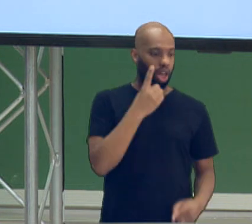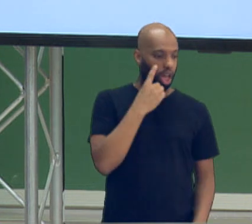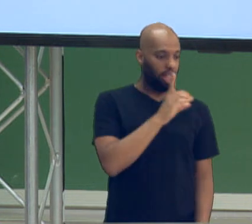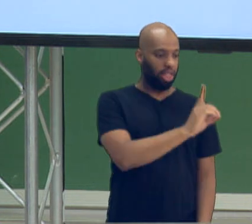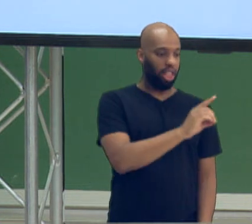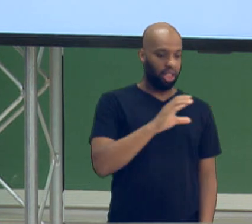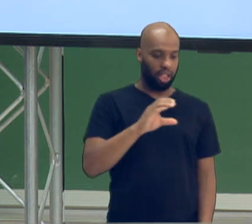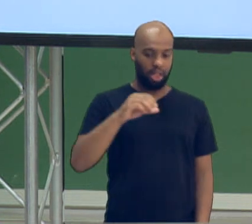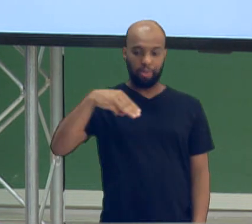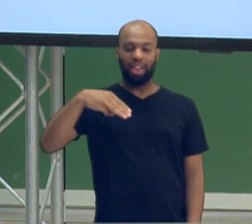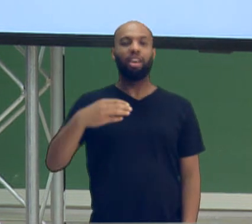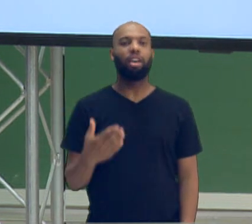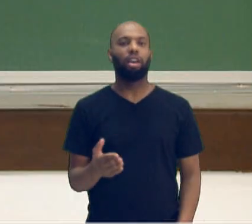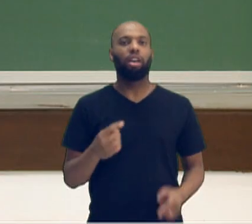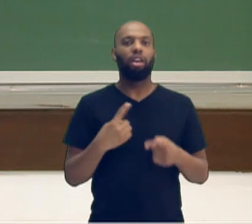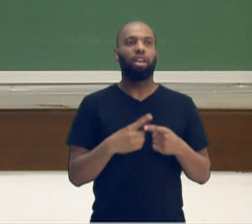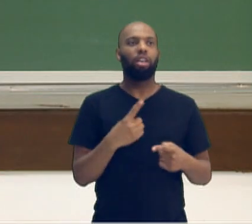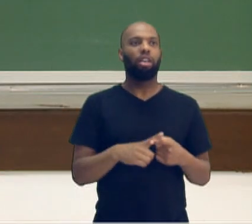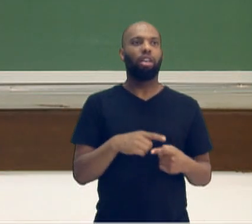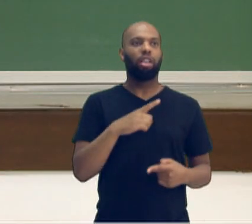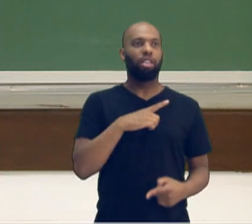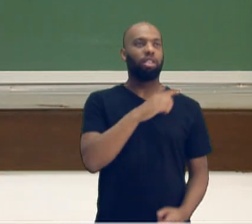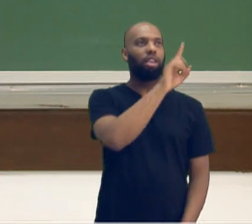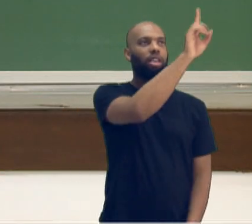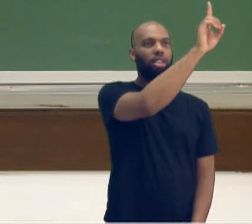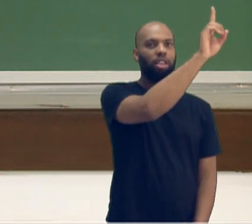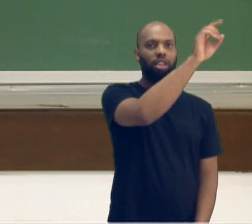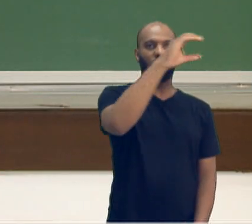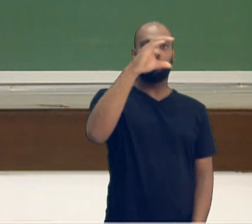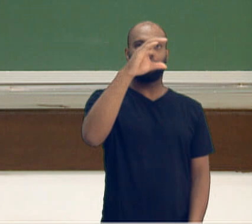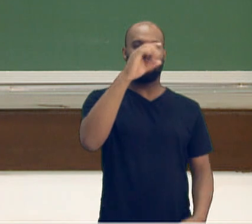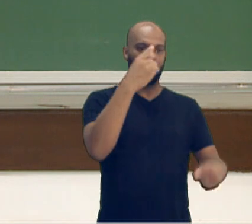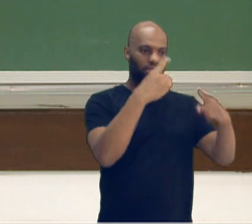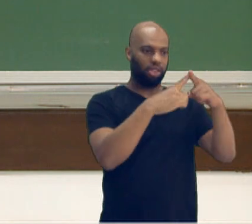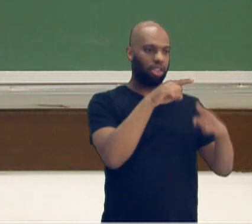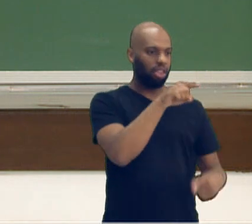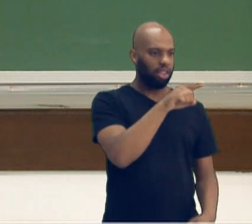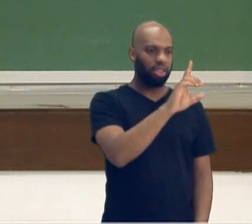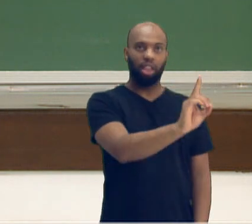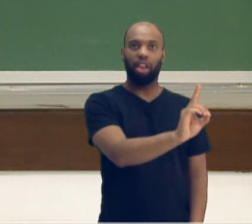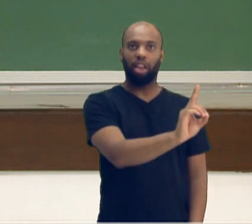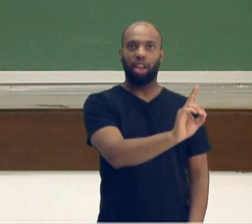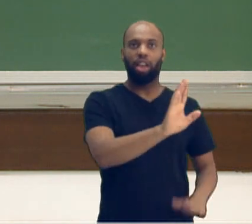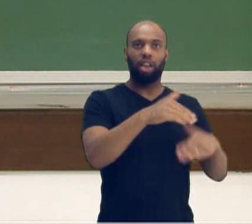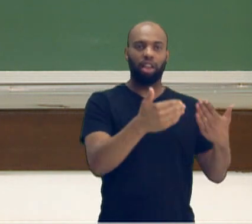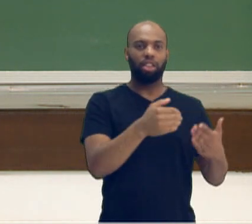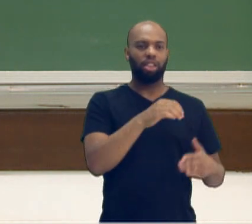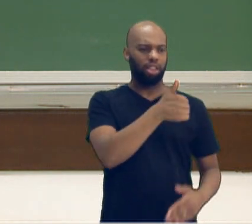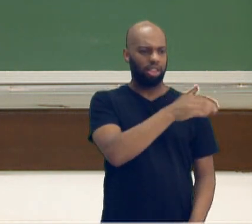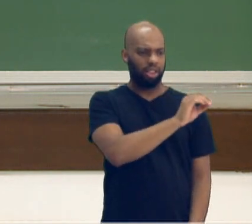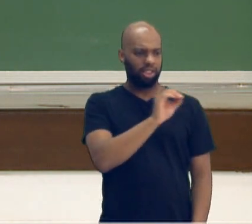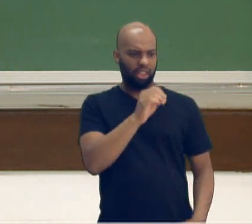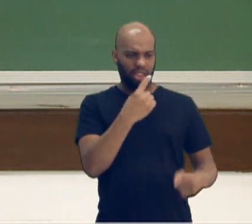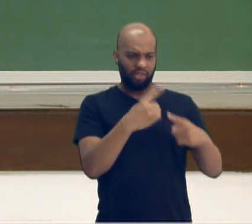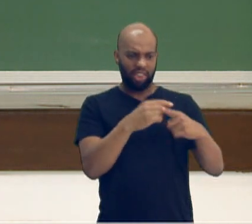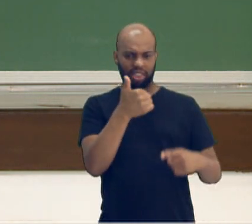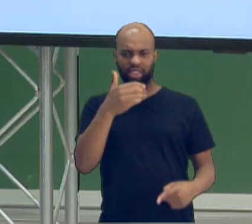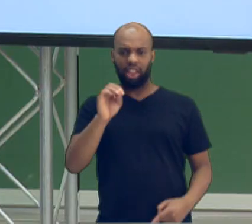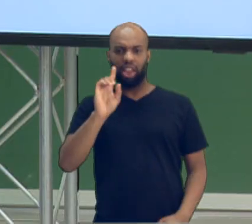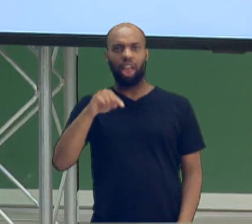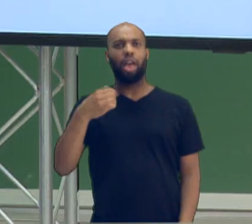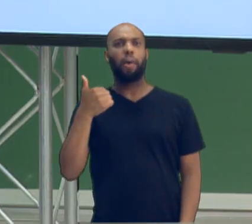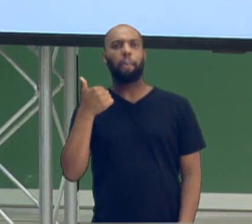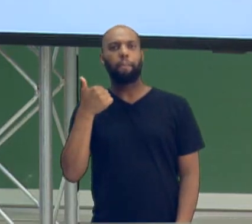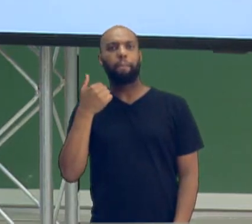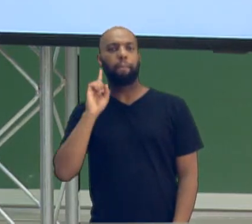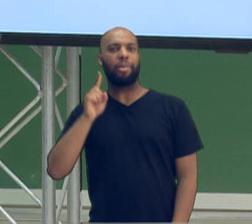milésimo. Aqui eu não tenho décimo, centésimo, vezes décimo, opa, 100 vezes 10 não dá 1000, virou o